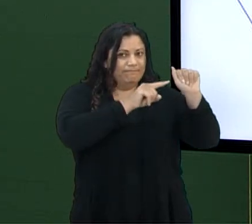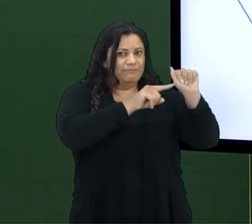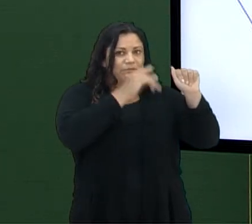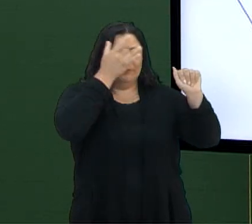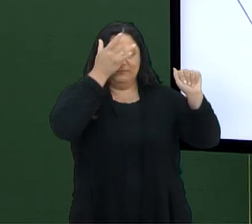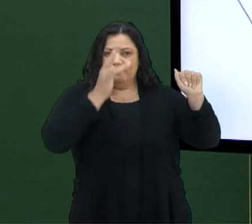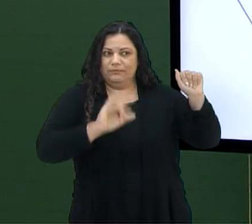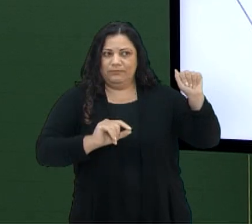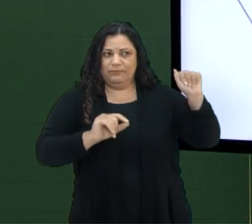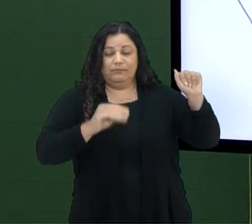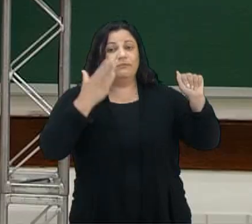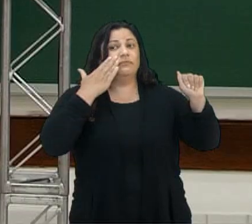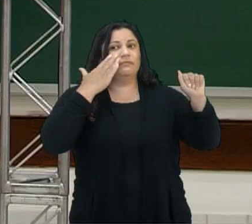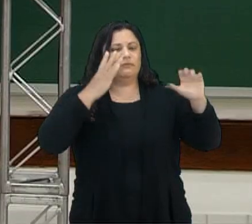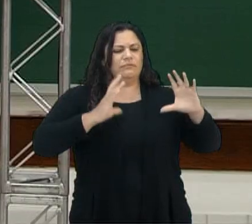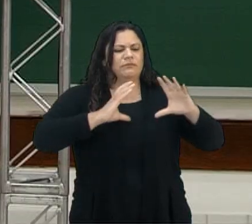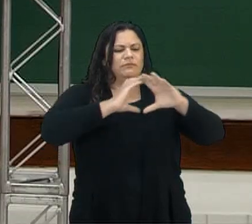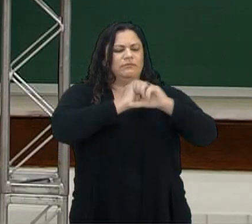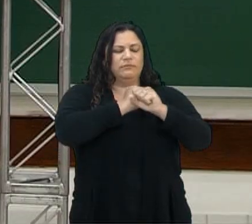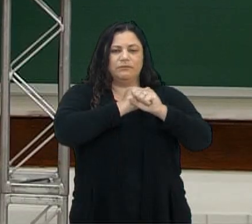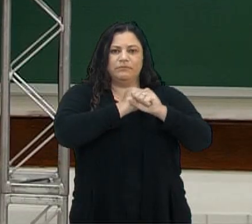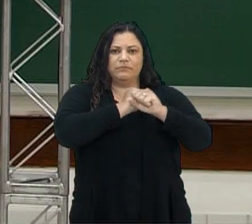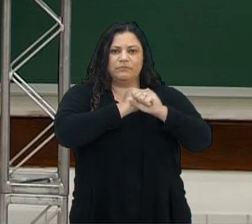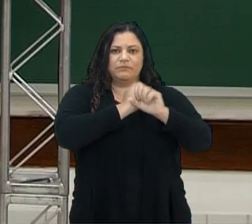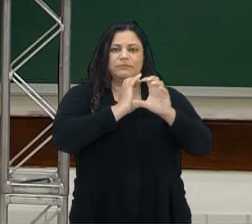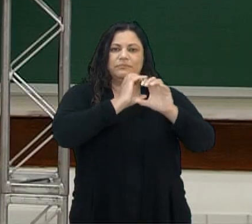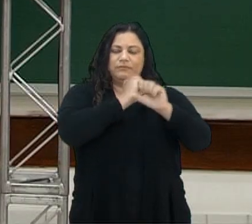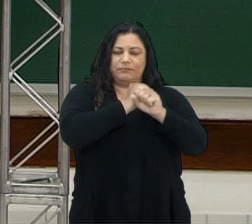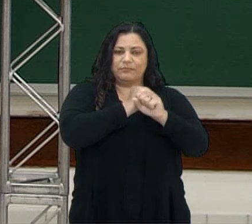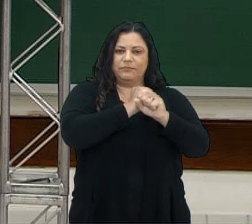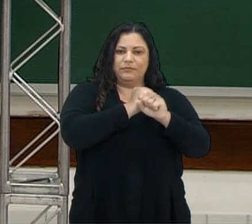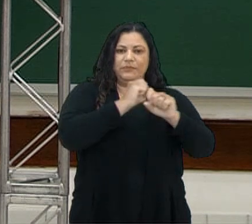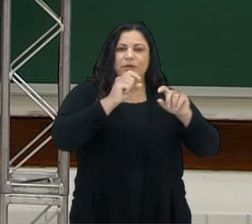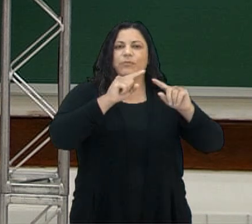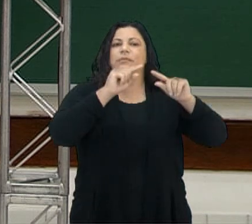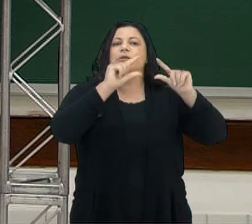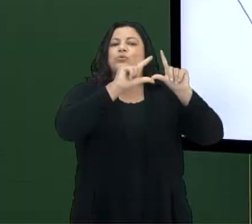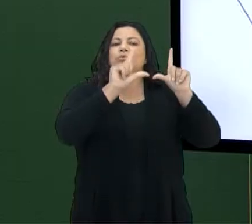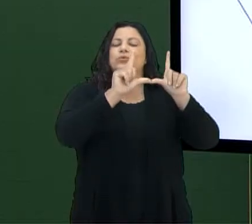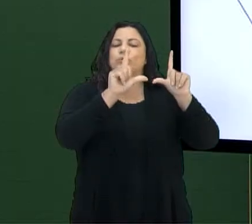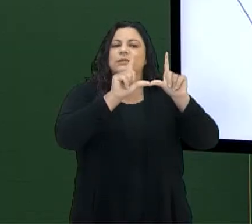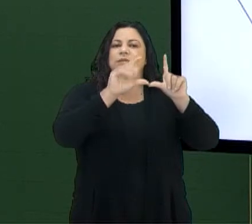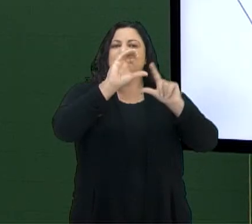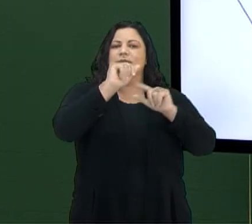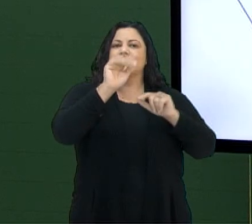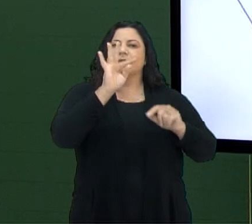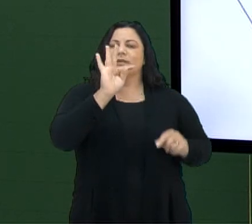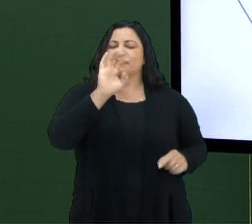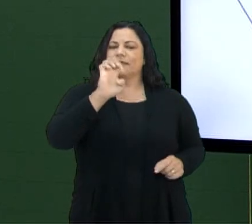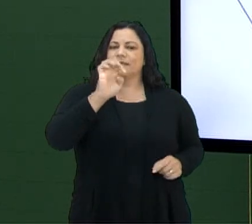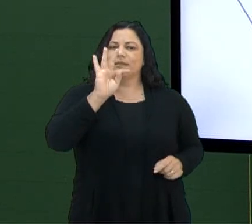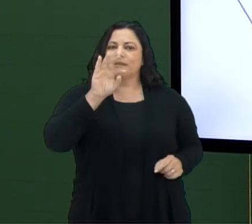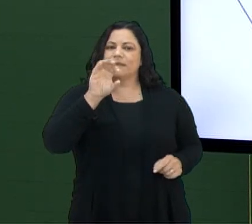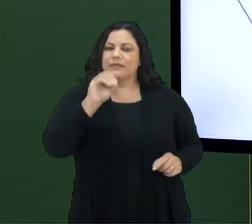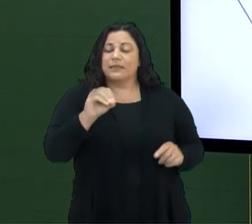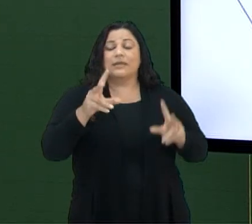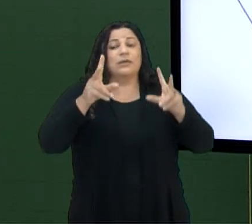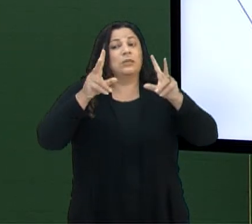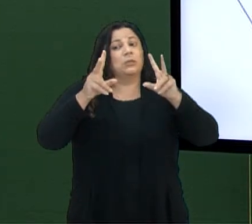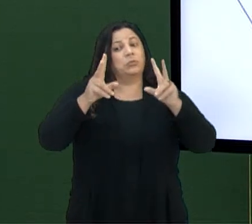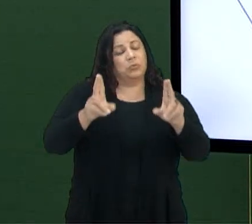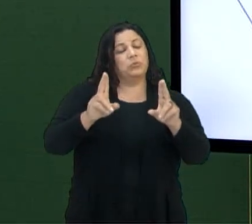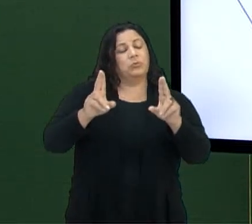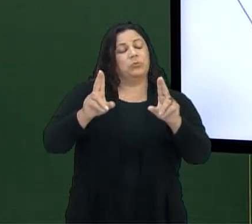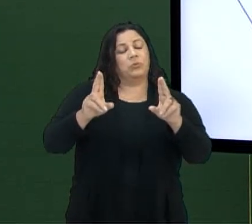eu sei que a soma dos quadrados dos catetos é igual ao quadrado da hipotenusa. Então, eu sei que esse é o quadrado mais esse é o quadrado, tem que dar esse ao